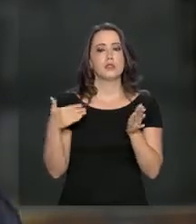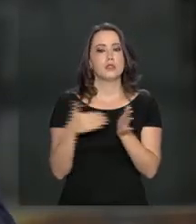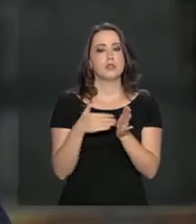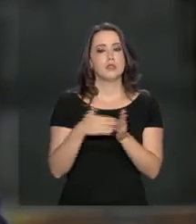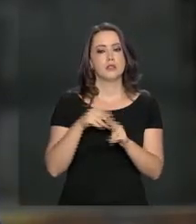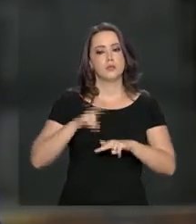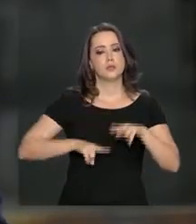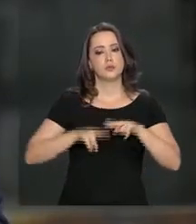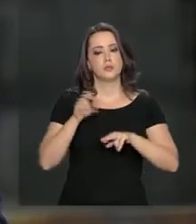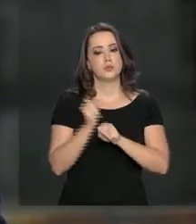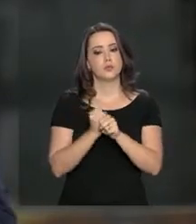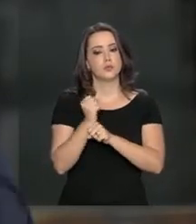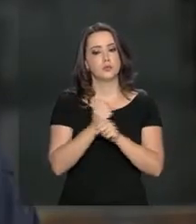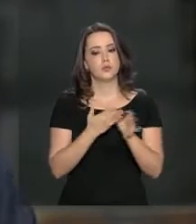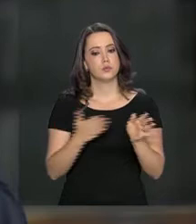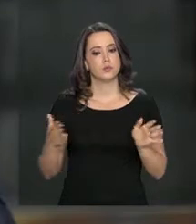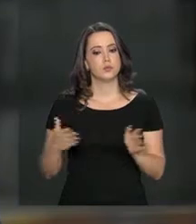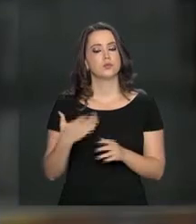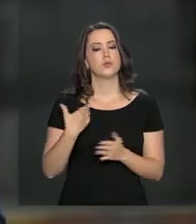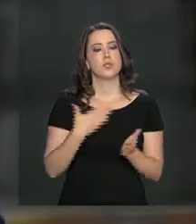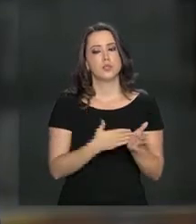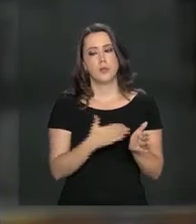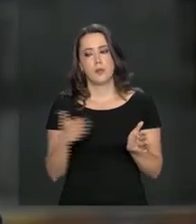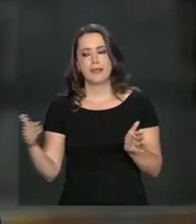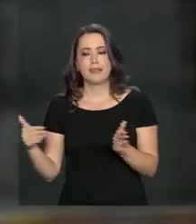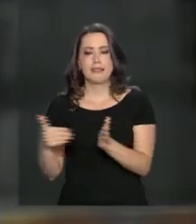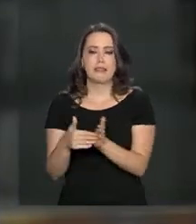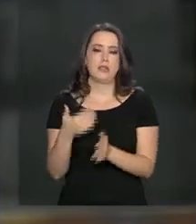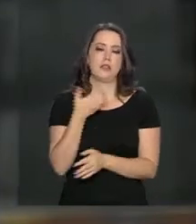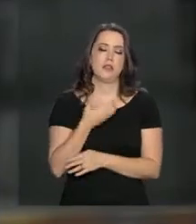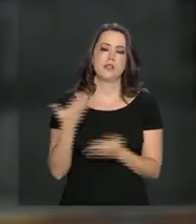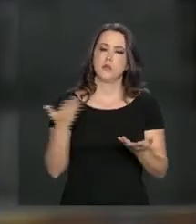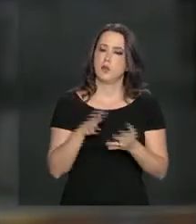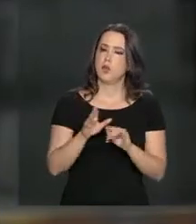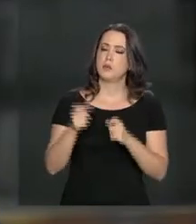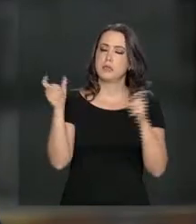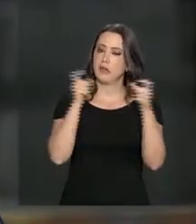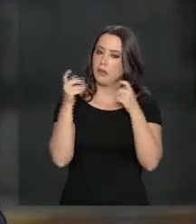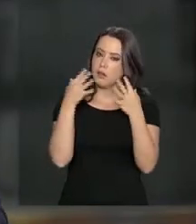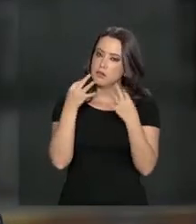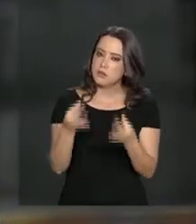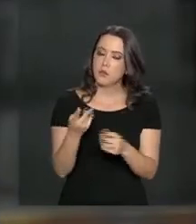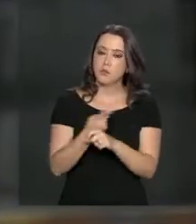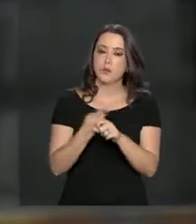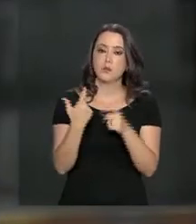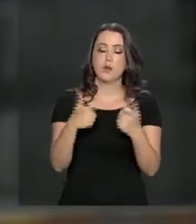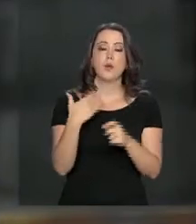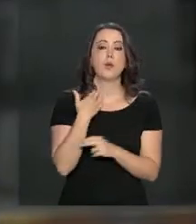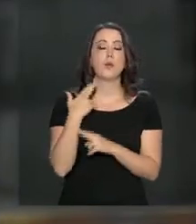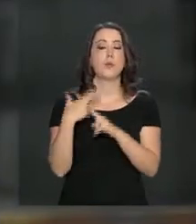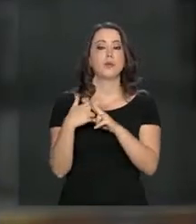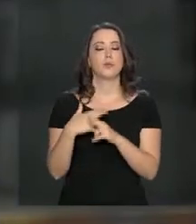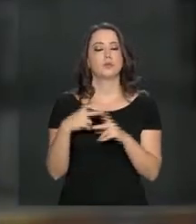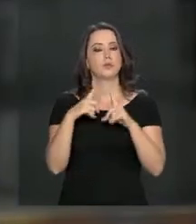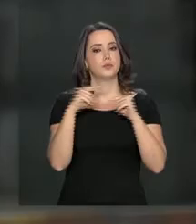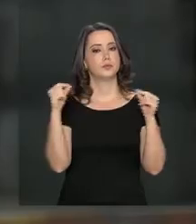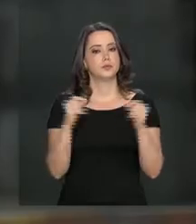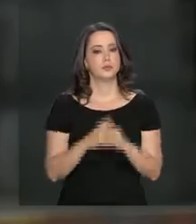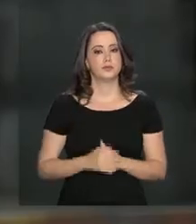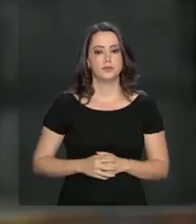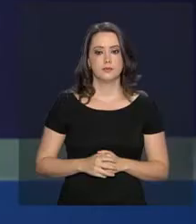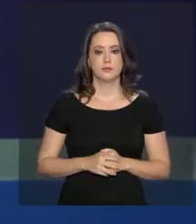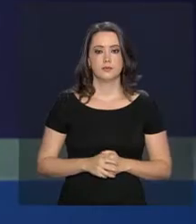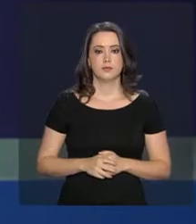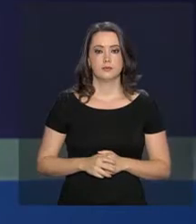junho deste ano de 2018 e já foi prorrogado. Então, é preciso ficar atento e procurar uma das agências. De Brasília, Márcia